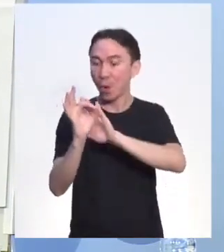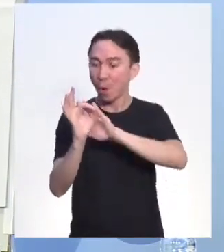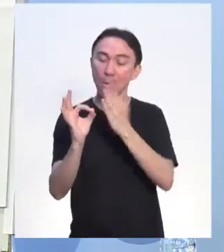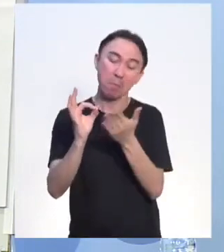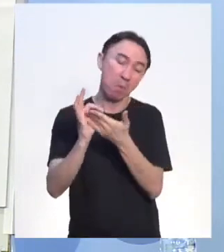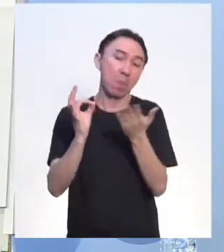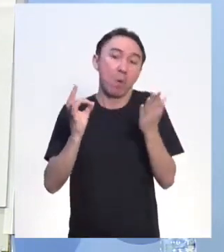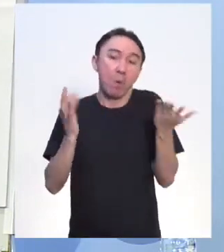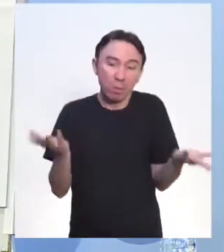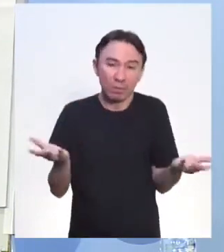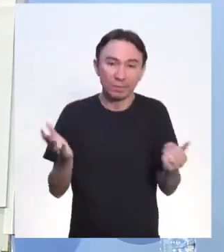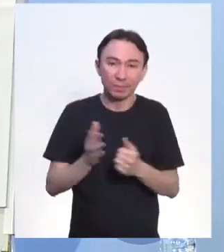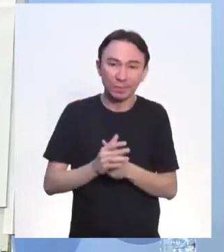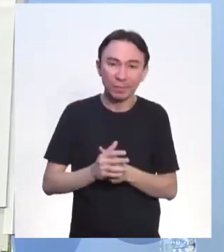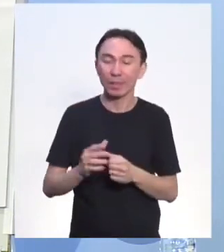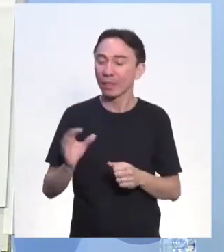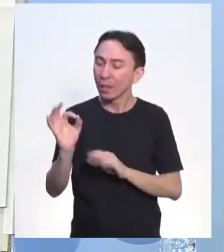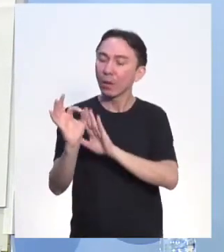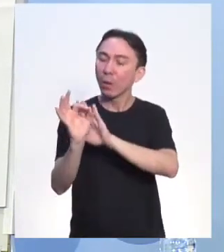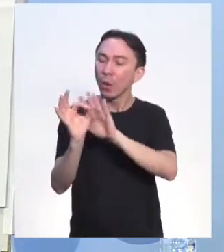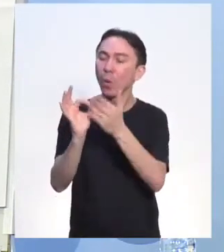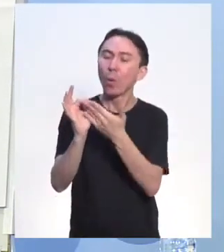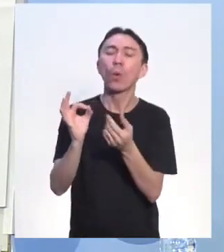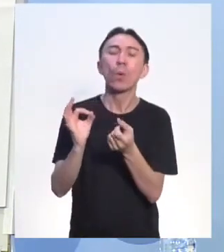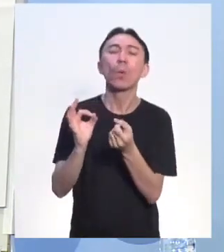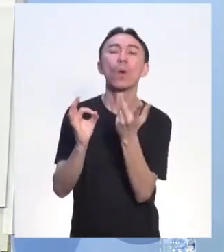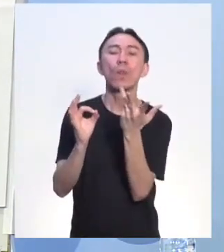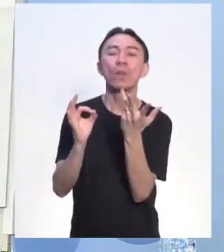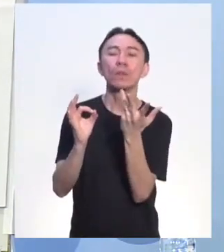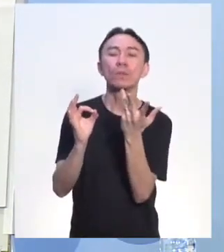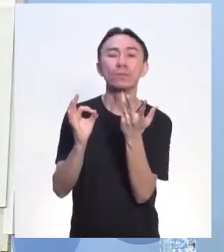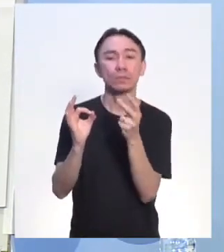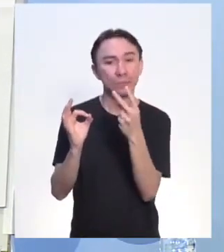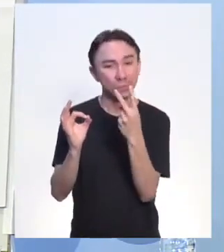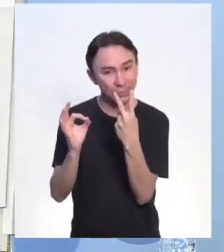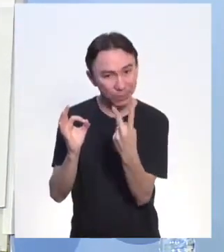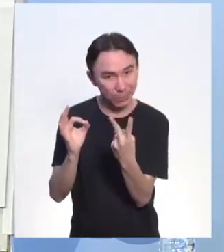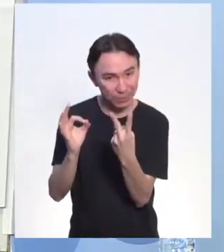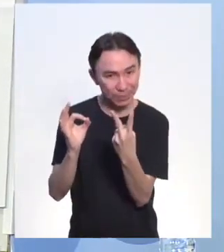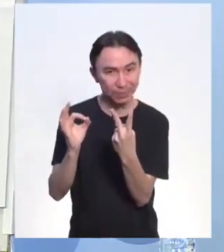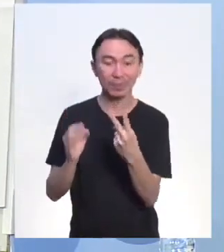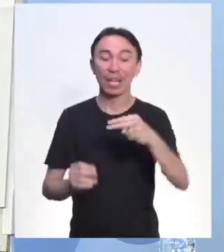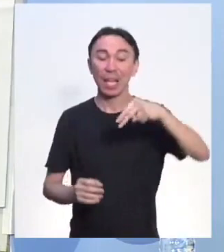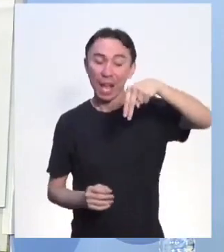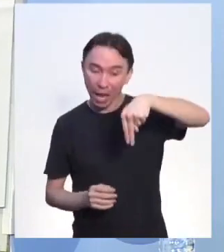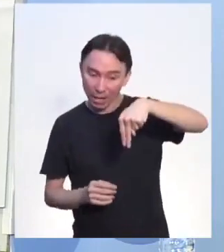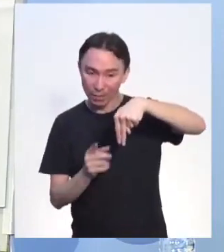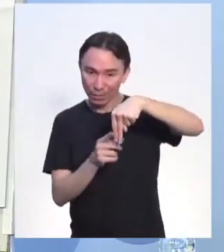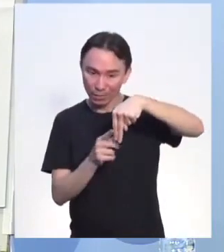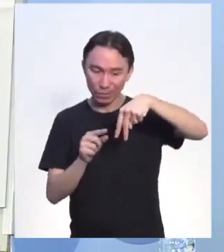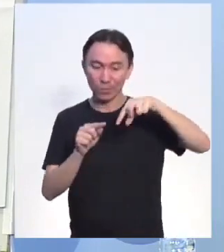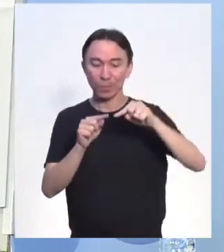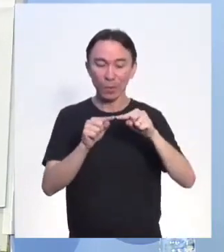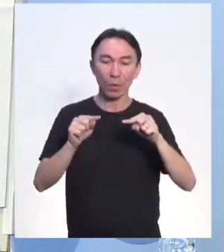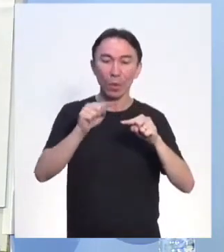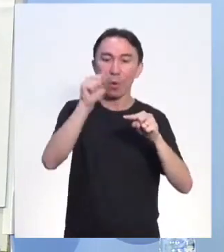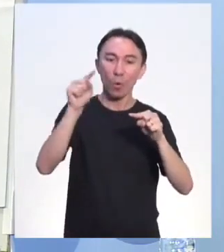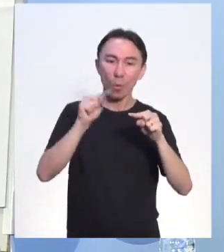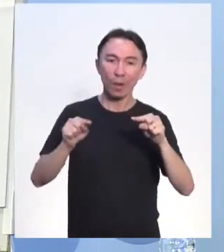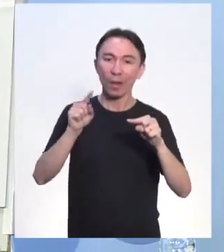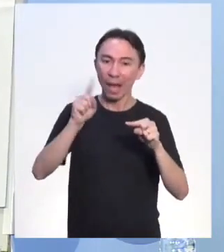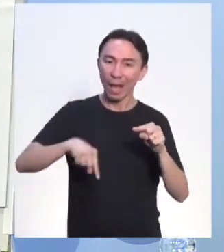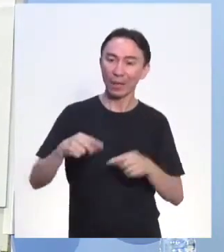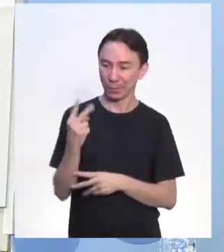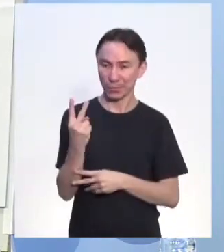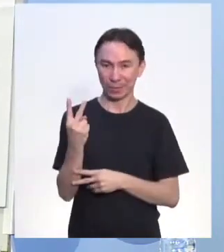Tudo bem? Quantos elementos nós temos aqui? 2. Então, o N de ômega é 2. Até aqui você tinha que saber pela